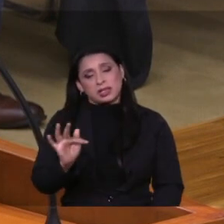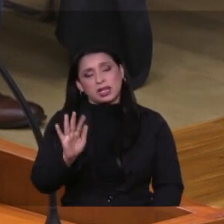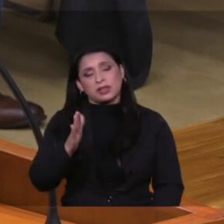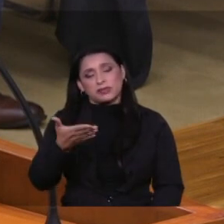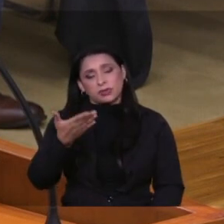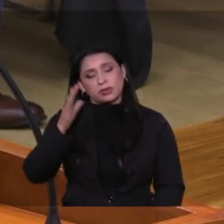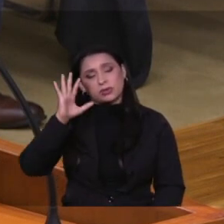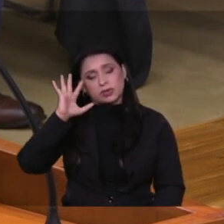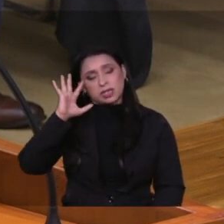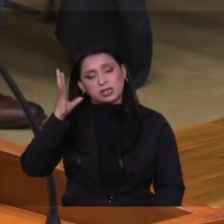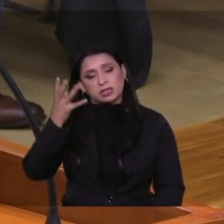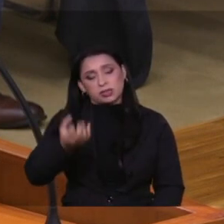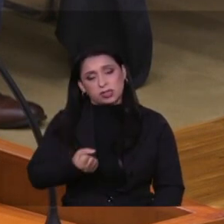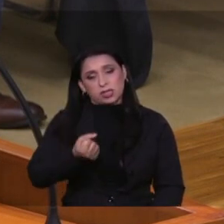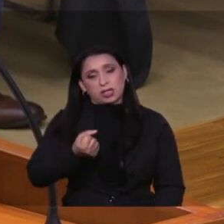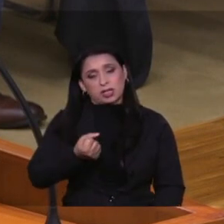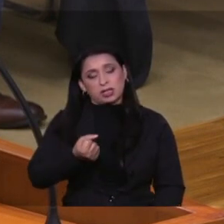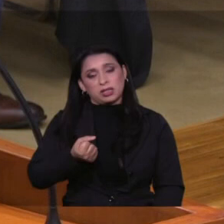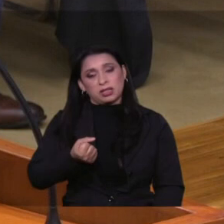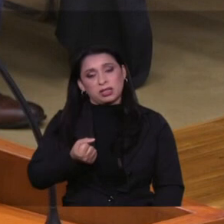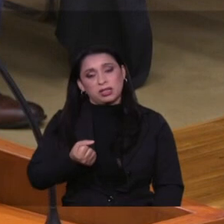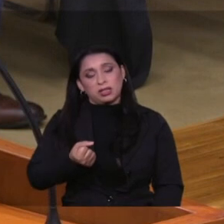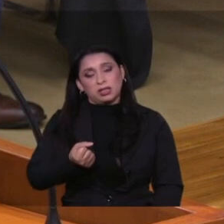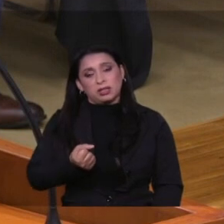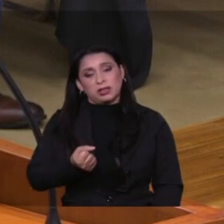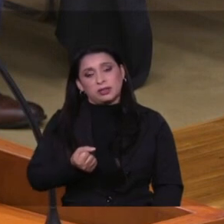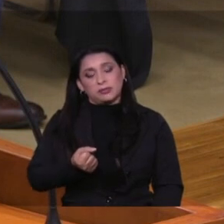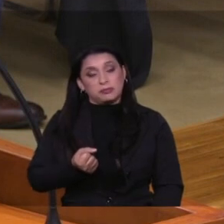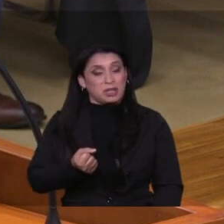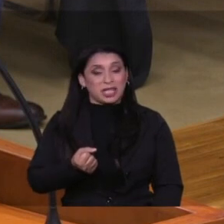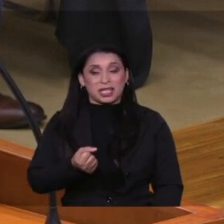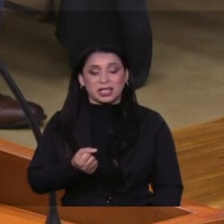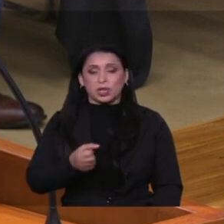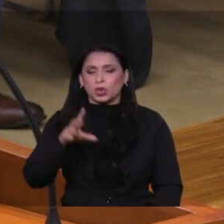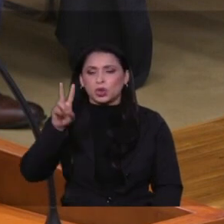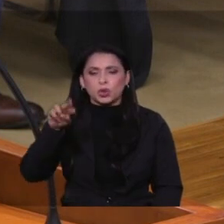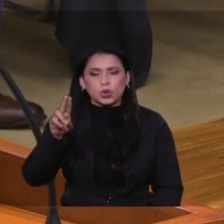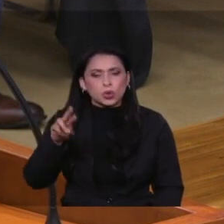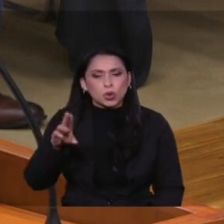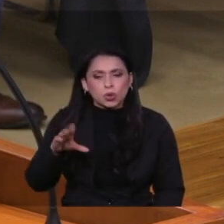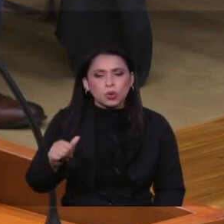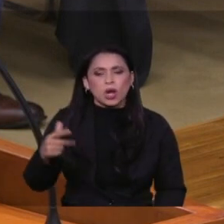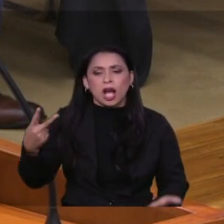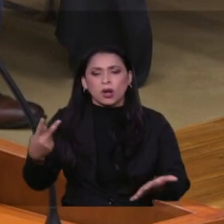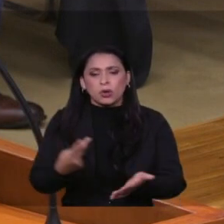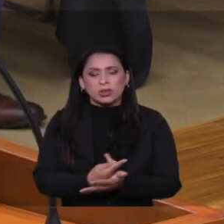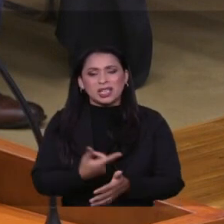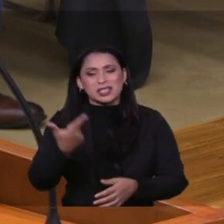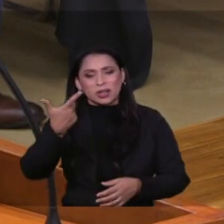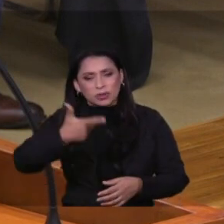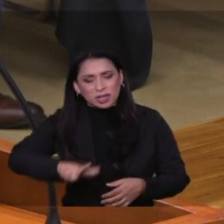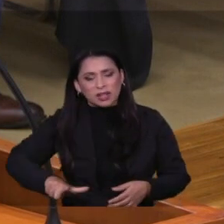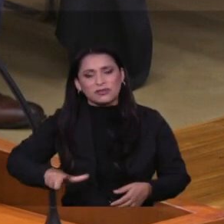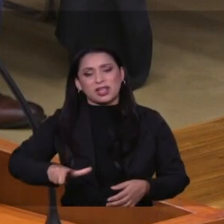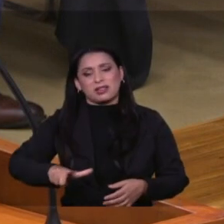decidir, decida para que nós nunca mais retornemos àquele Estado. Para que sejam